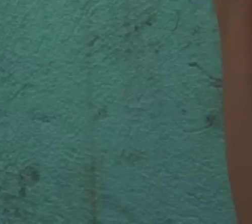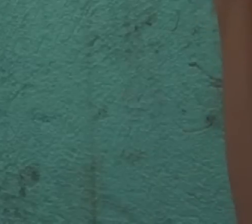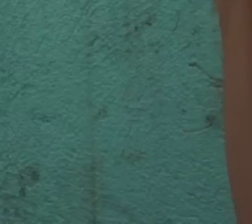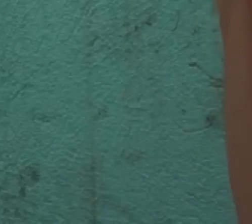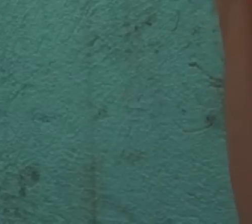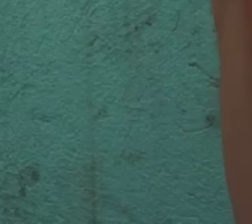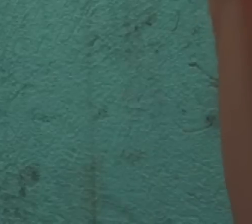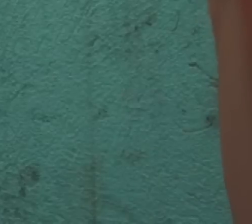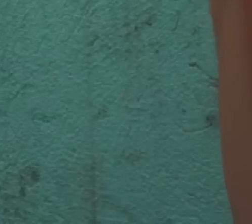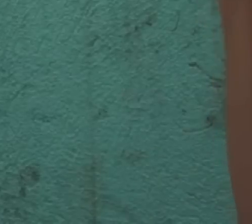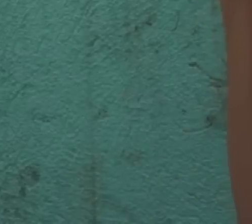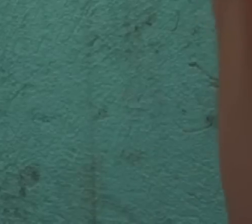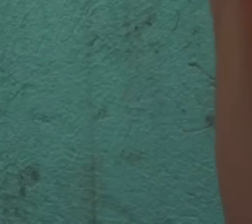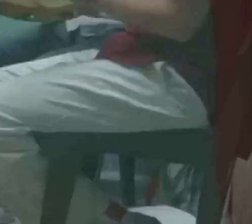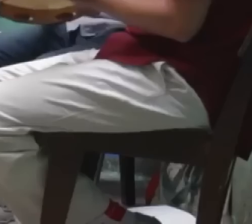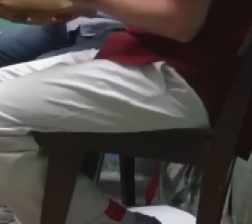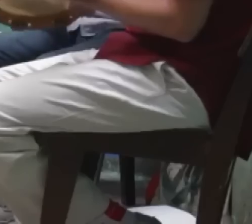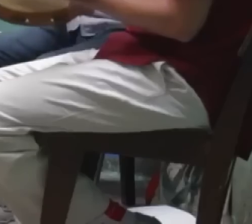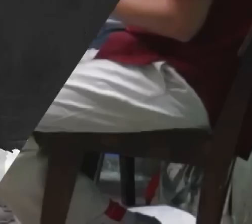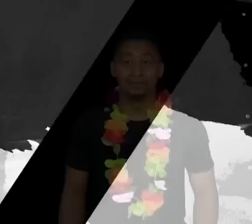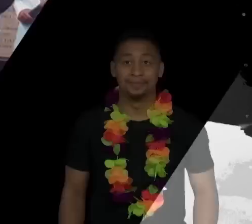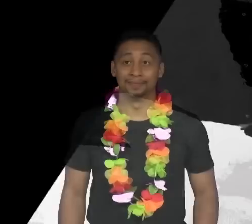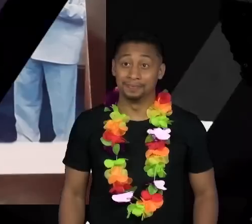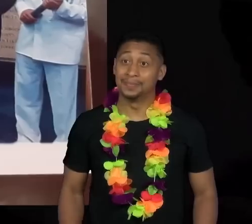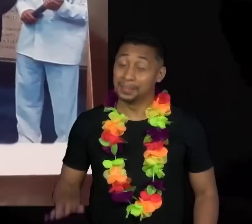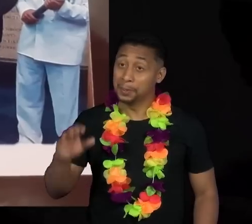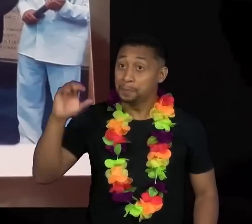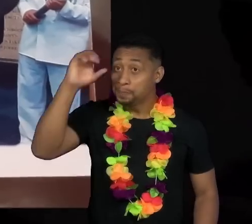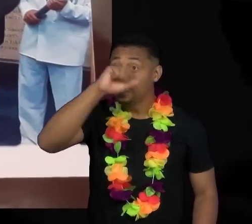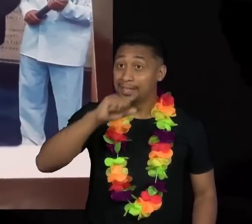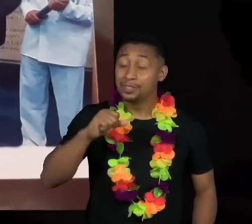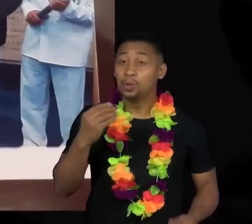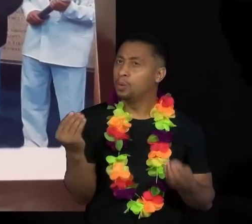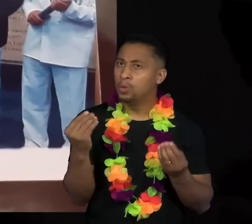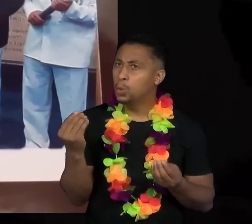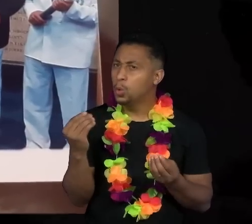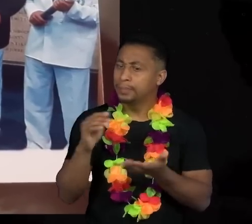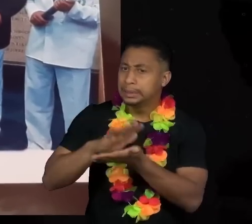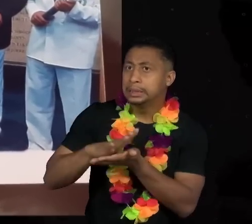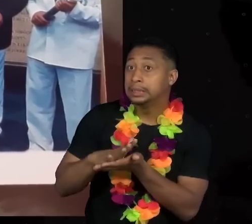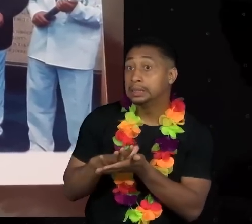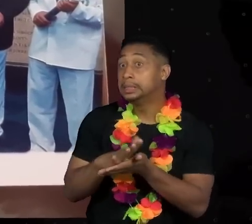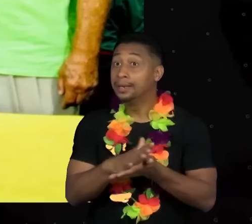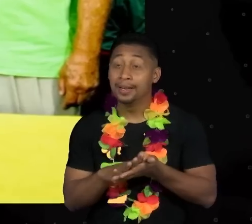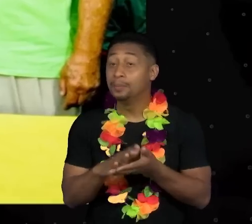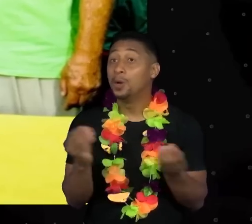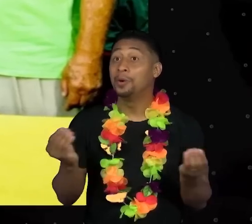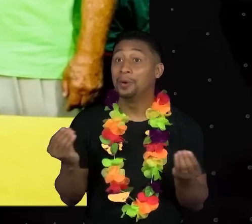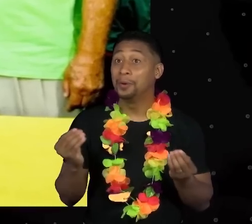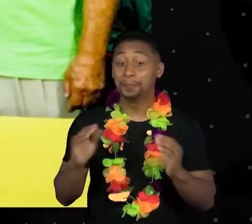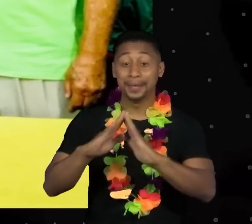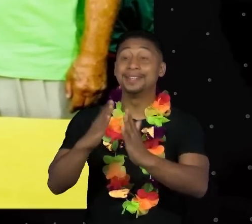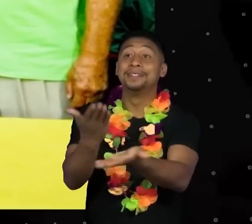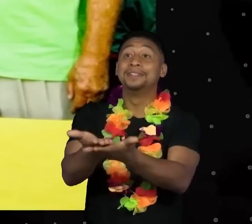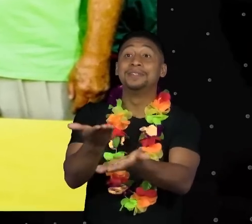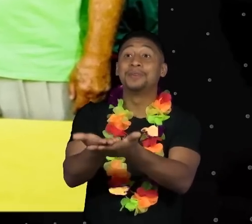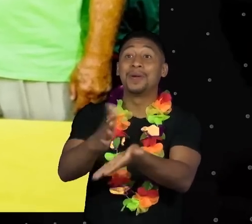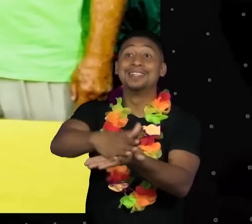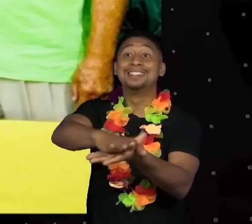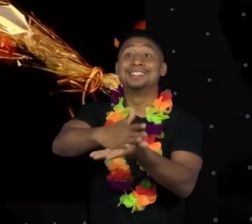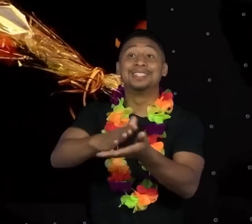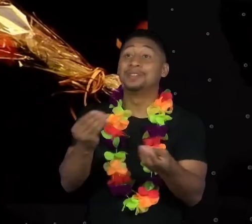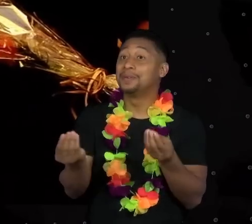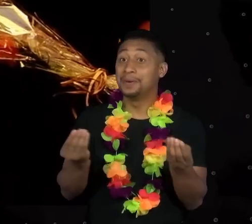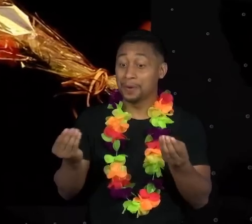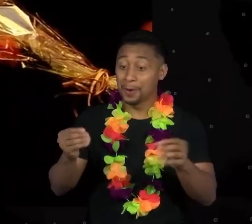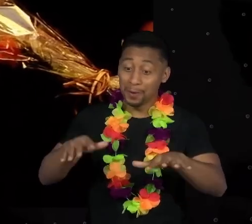rapaziada. Ele aprende a fazer samba e ele aprende como se constitui uma escola de samba, como se dirige uma escola de samba, como